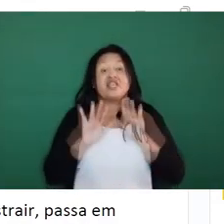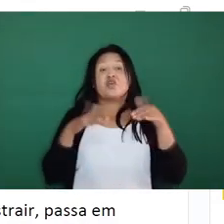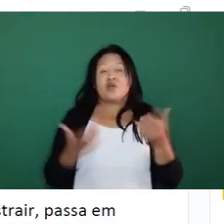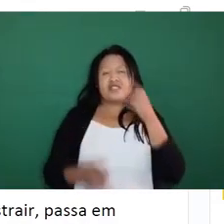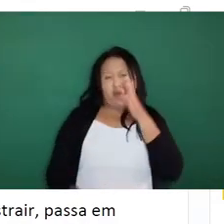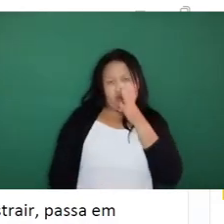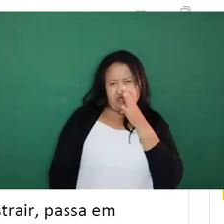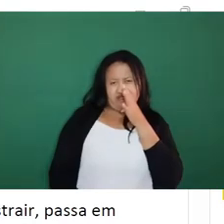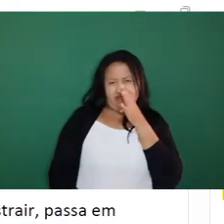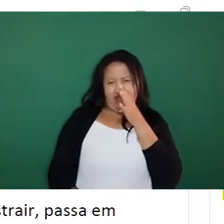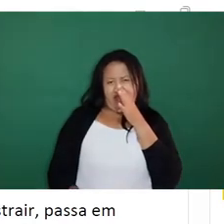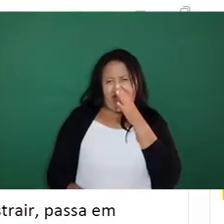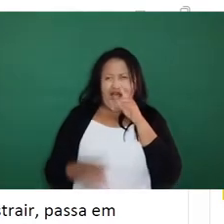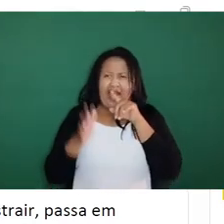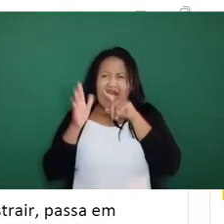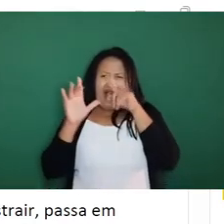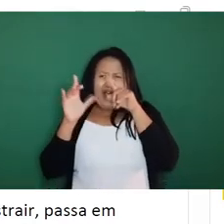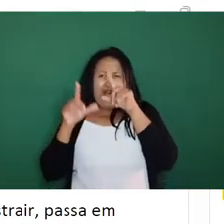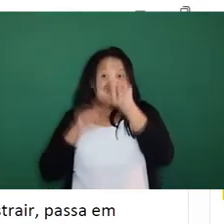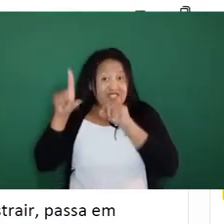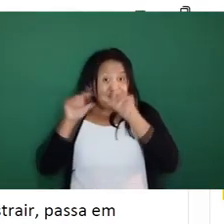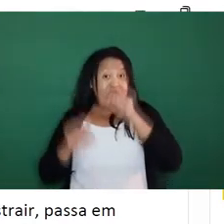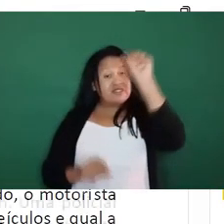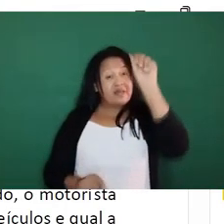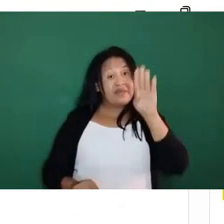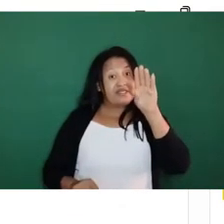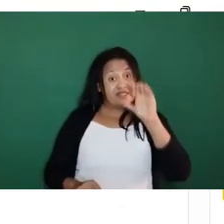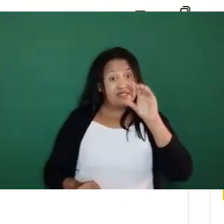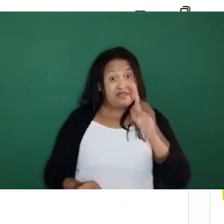vai observar as alternativas a gente vê que